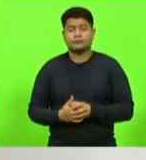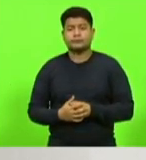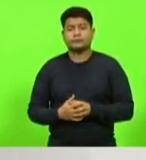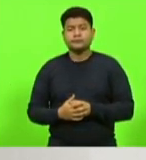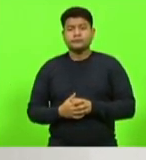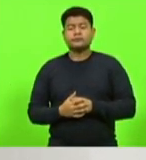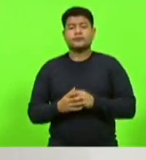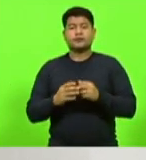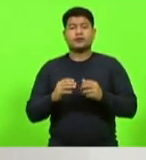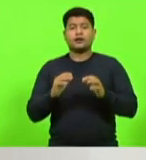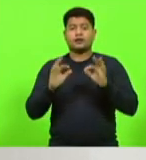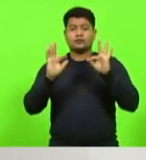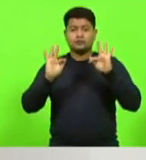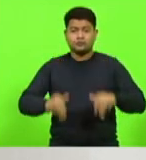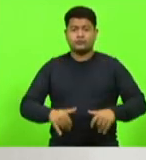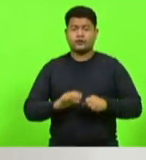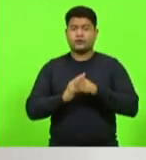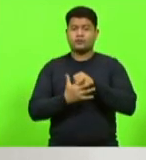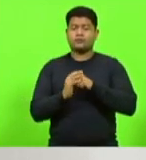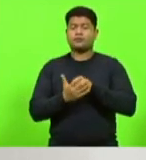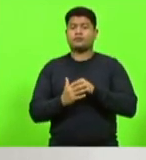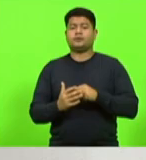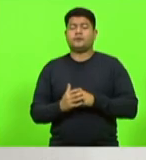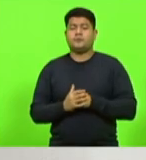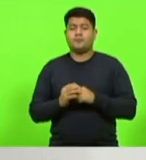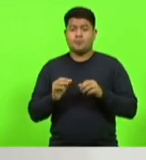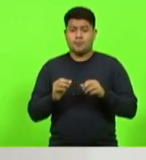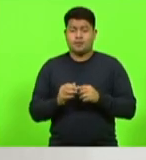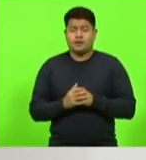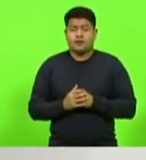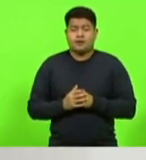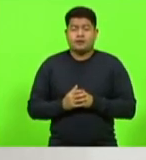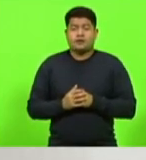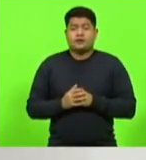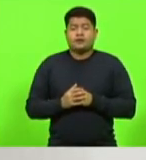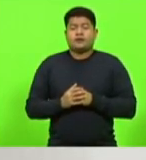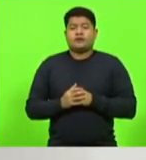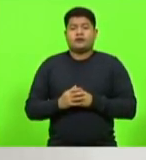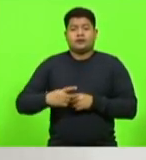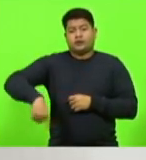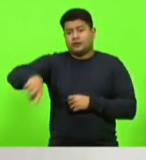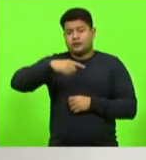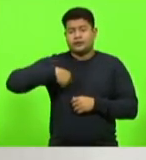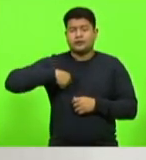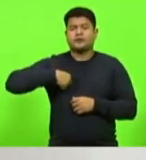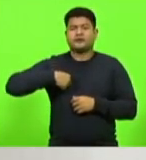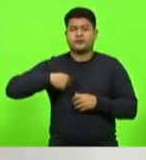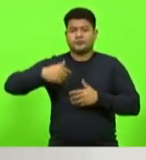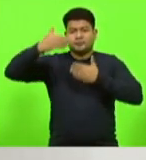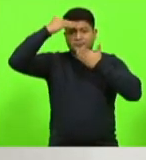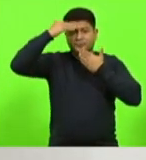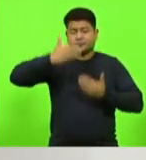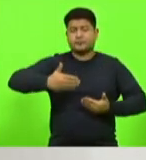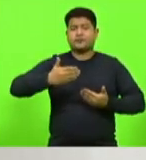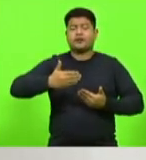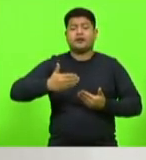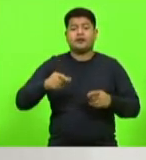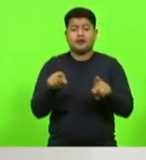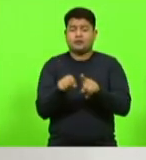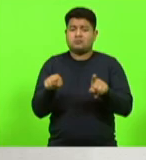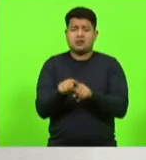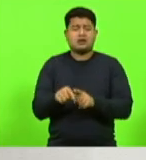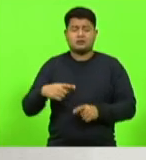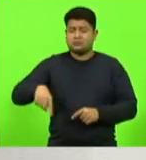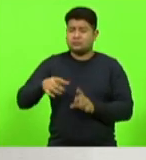pós-pandemia. Então, fica aqui o nosso agradecimento e contem com a gente. Assim como a gente sabe que pode contar com vocês, vocês podem